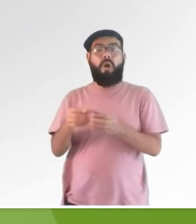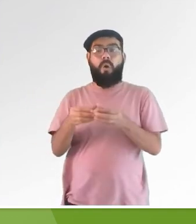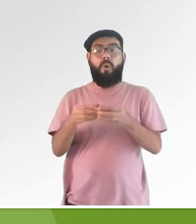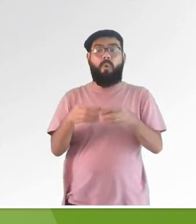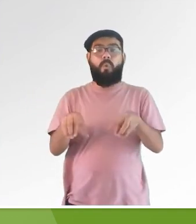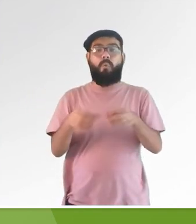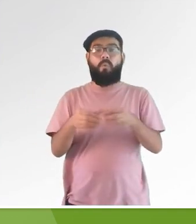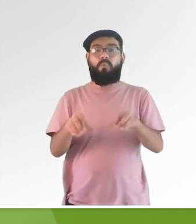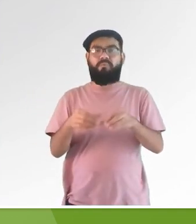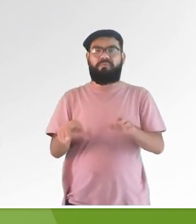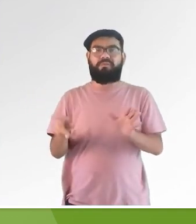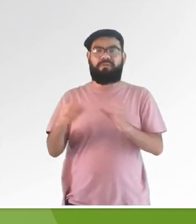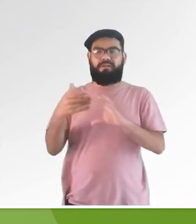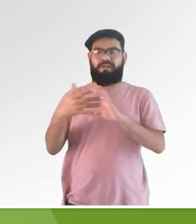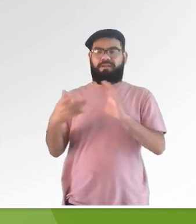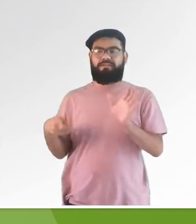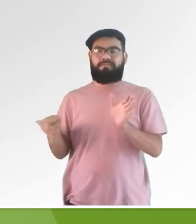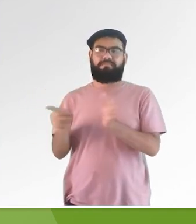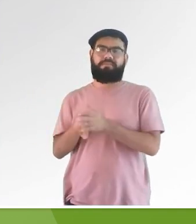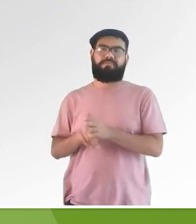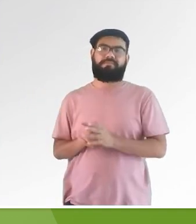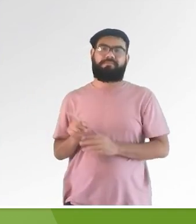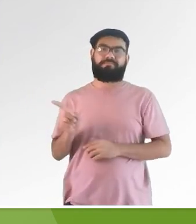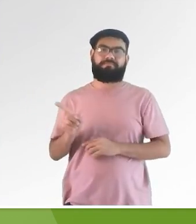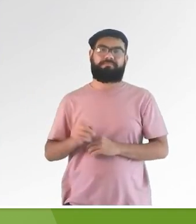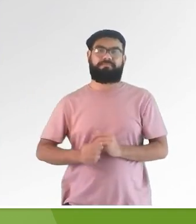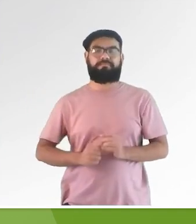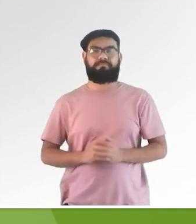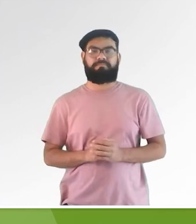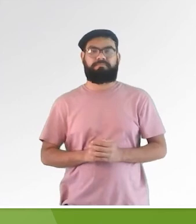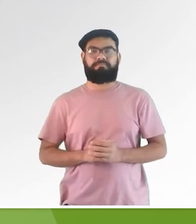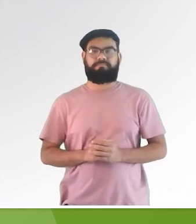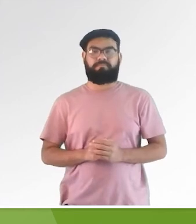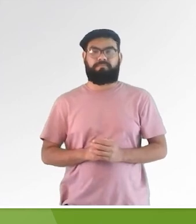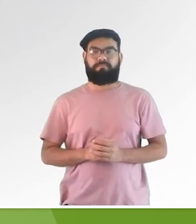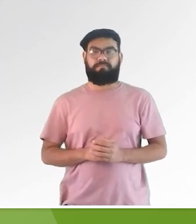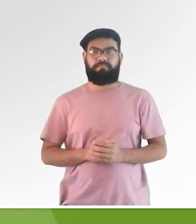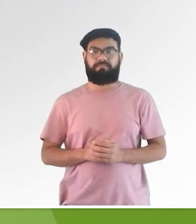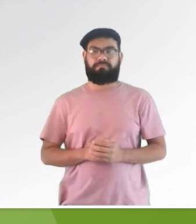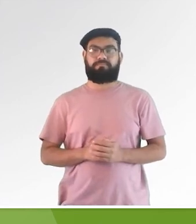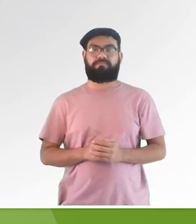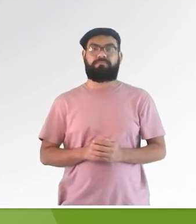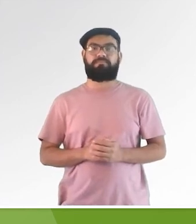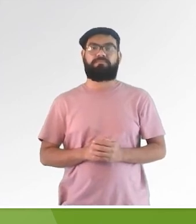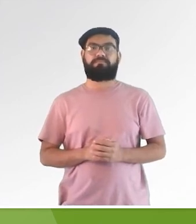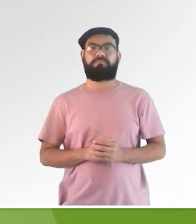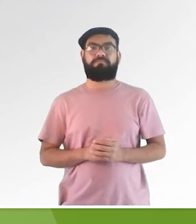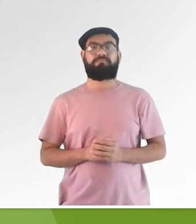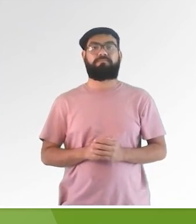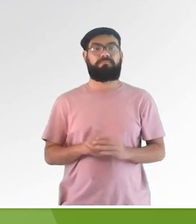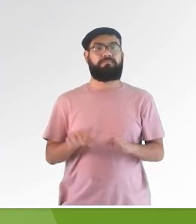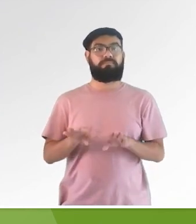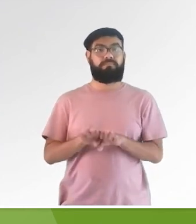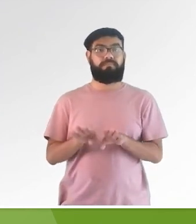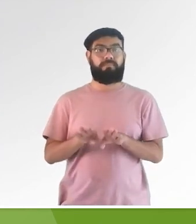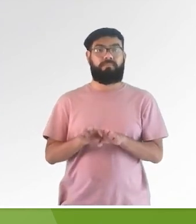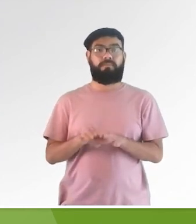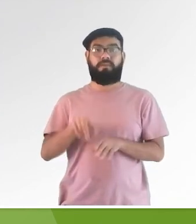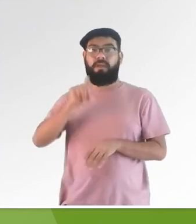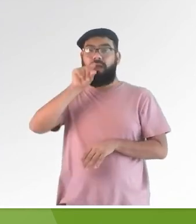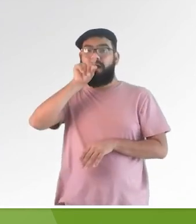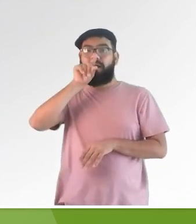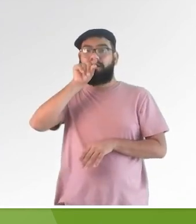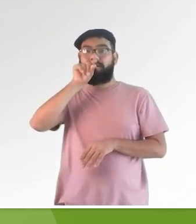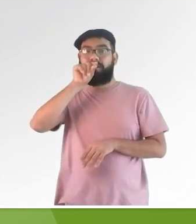os fizeram conquistar definitivamente o meio ambiente terrestre. Vimos também as aves, olha só, que